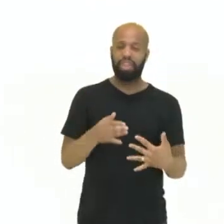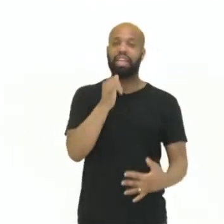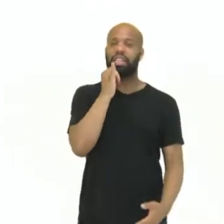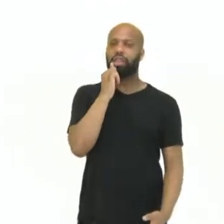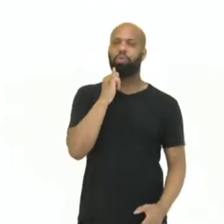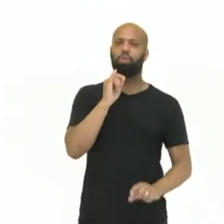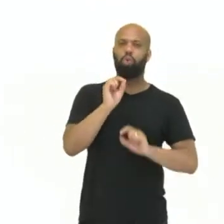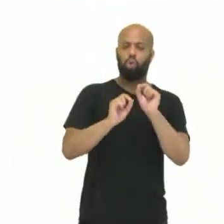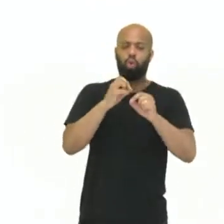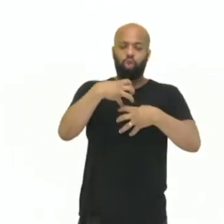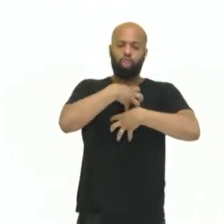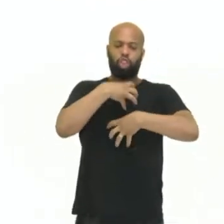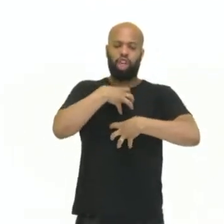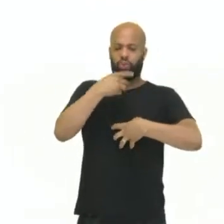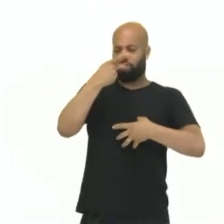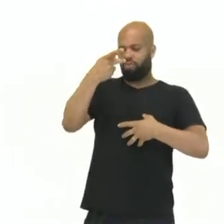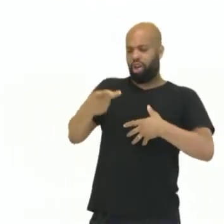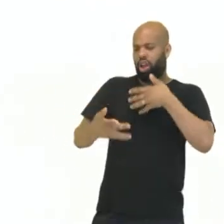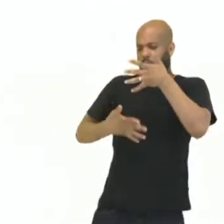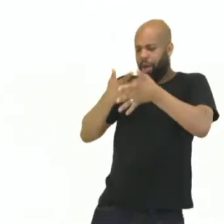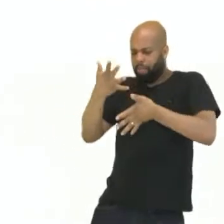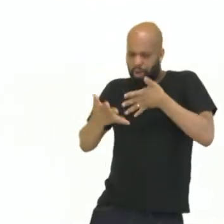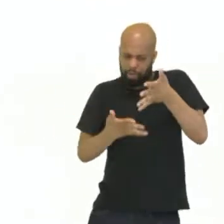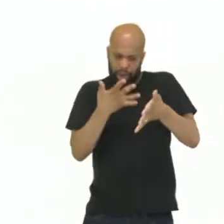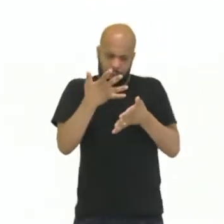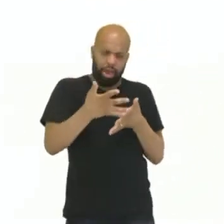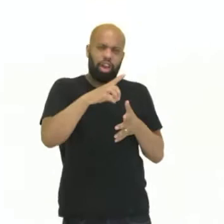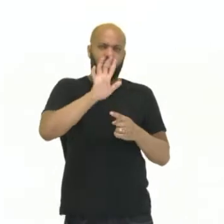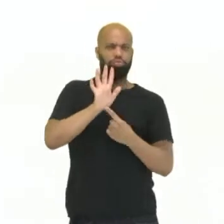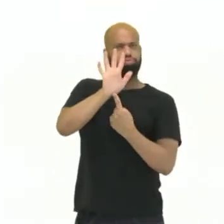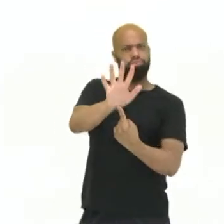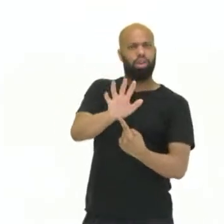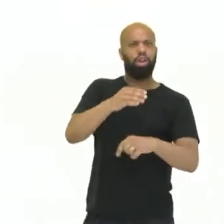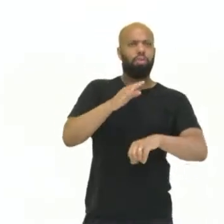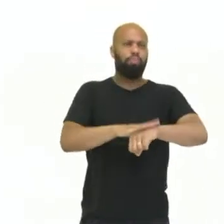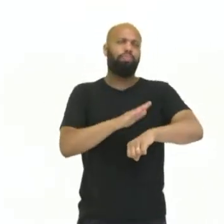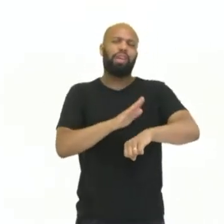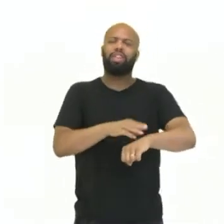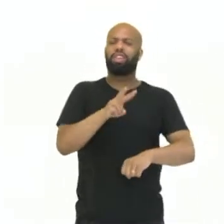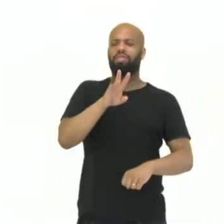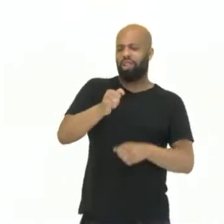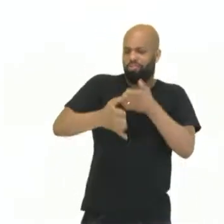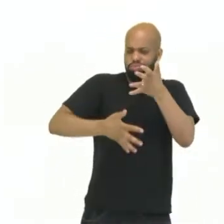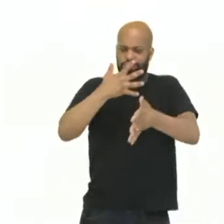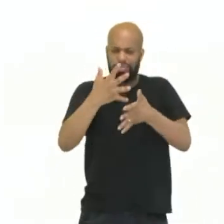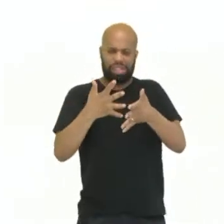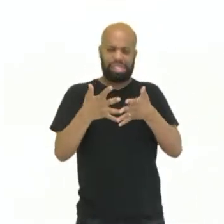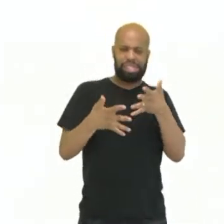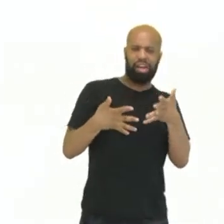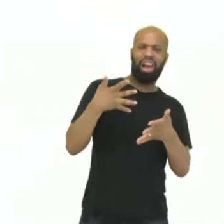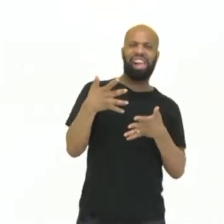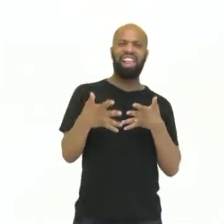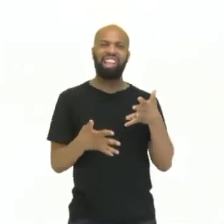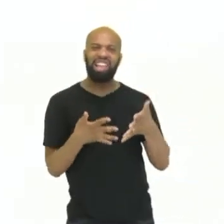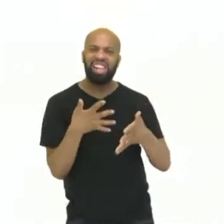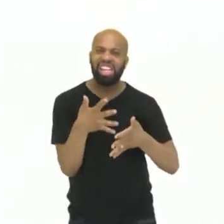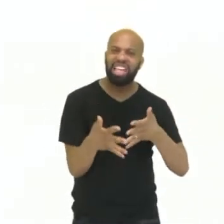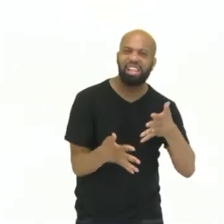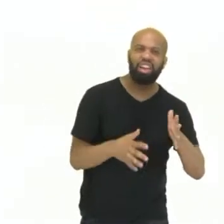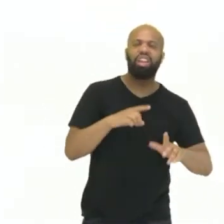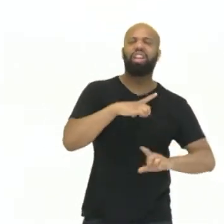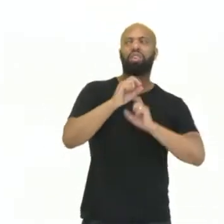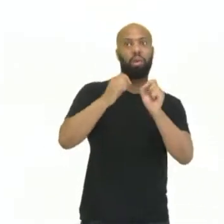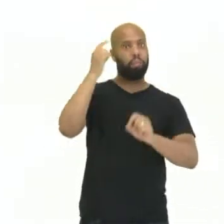Estamos preocupados com a voz, está meio baixa, hora de falar, de repente engasga algumas palavras, né? Então, vai trabalhar jogos pensando na